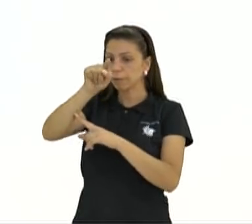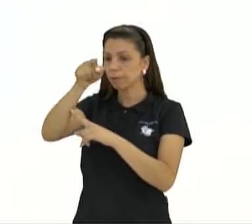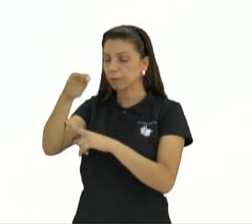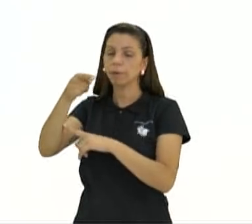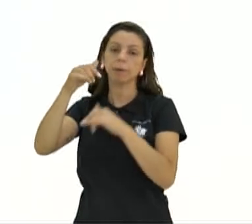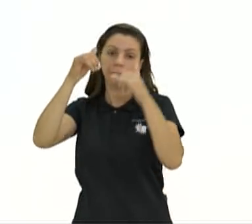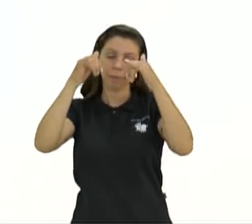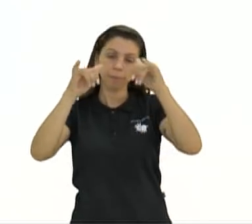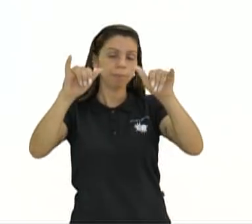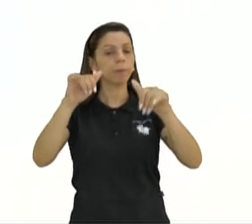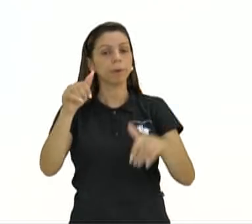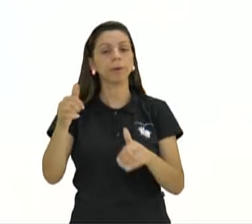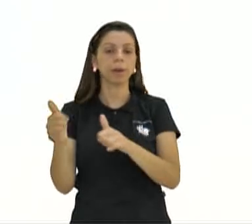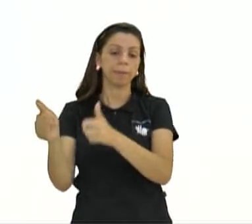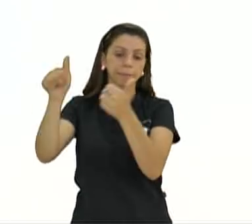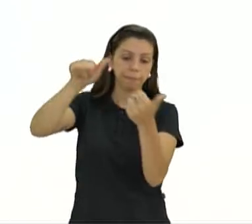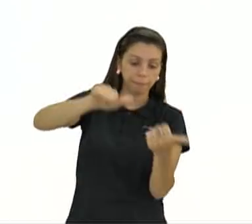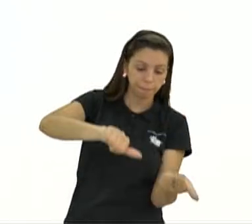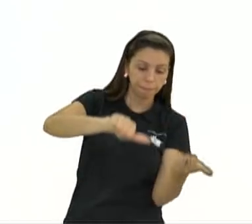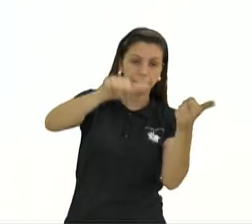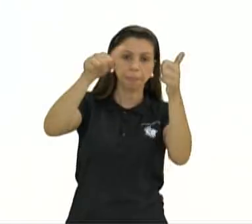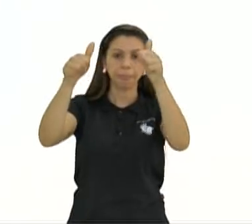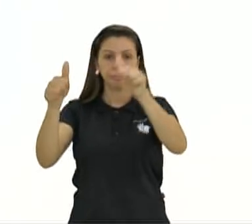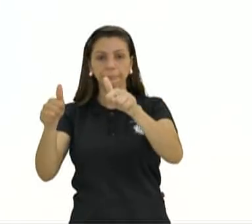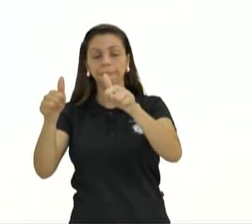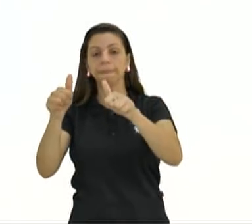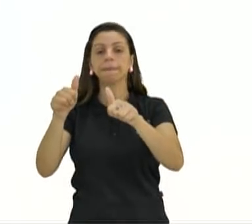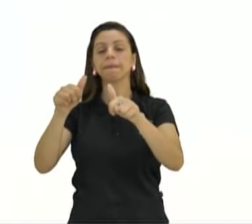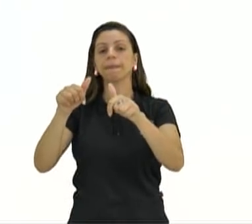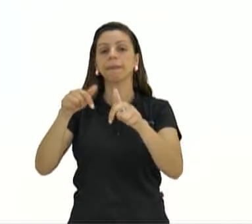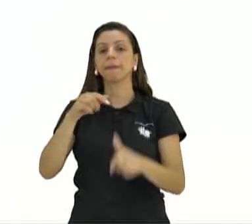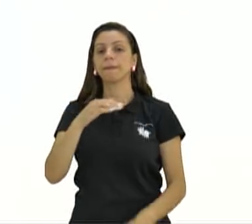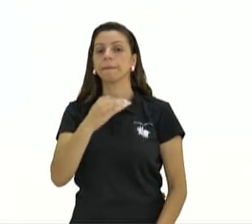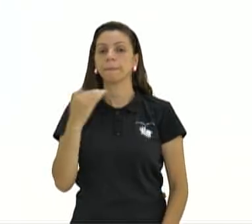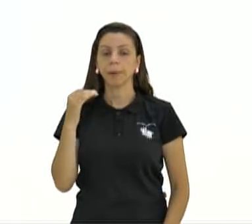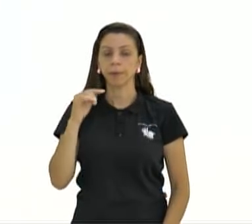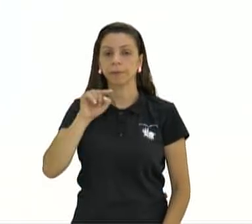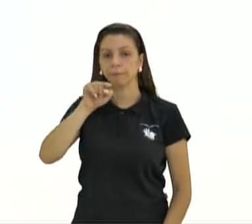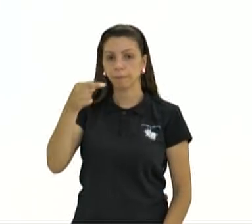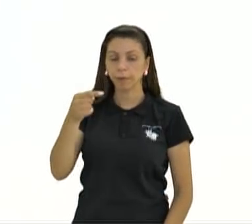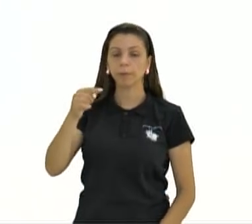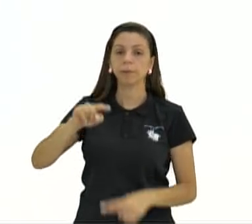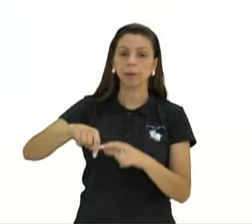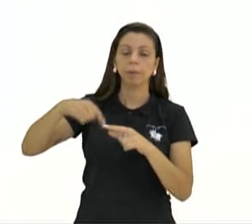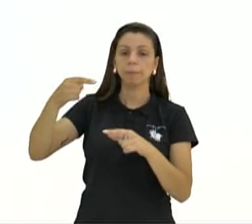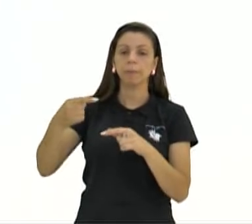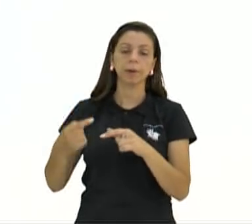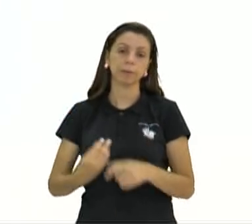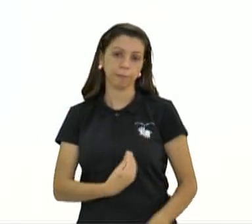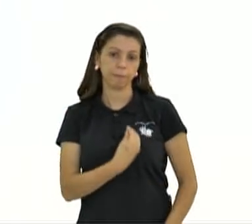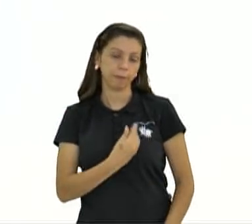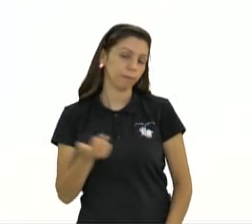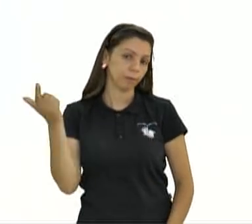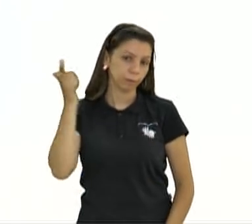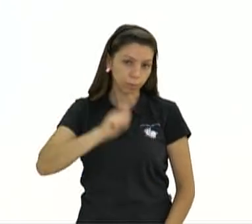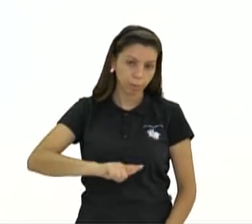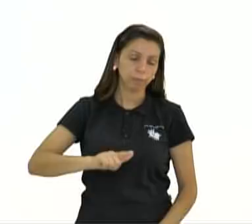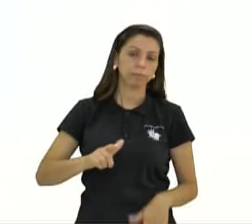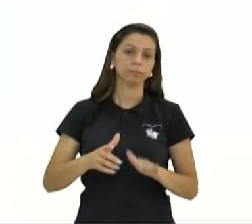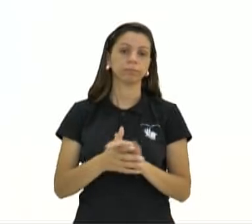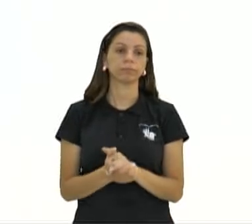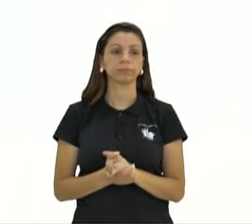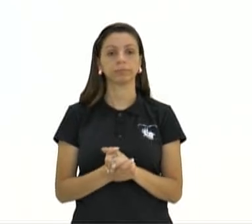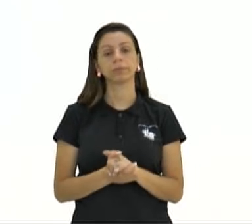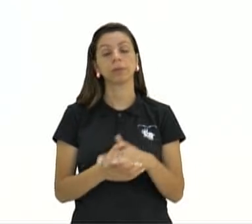é batizado, vírgula, depois morre, vírgula, ressuscita. Separa orações coordenadas que não